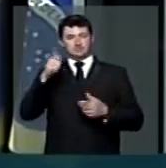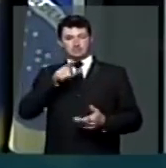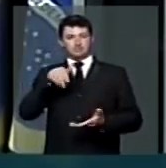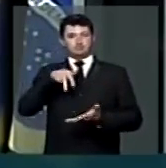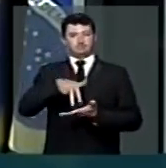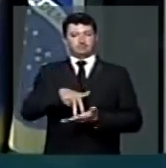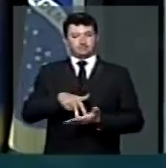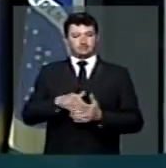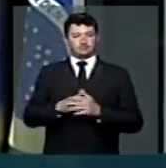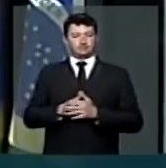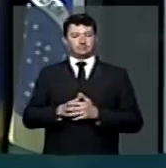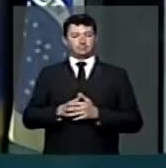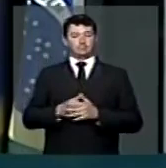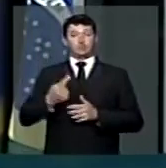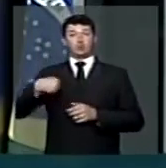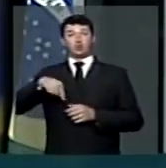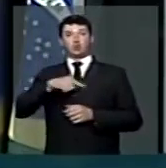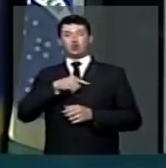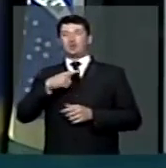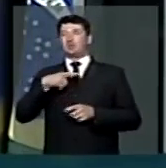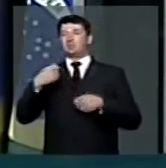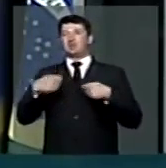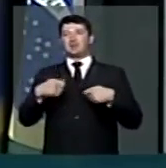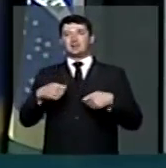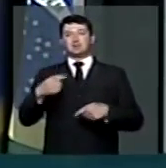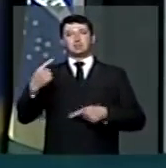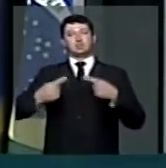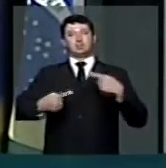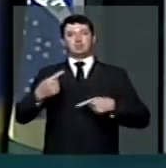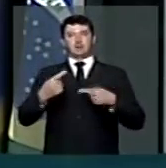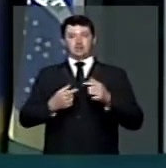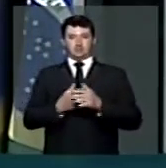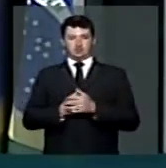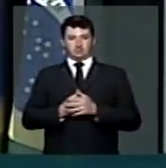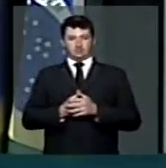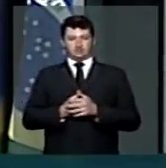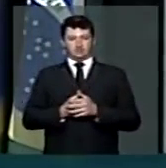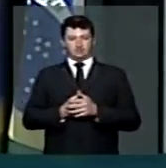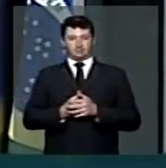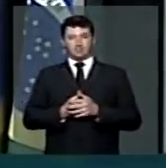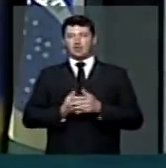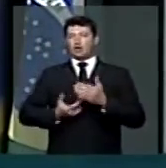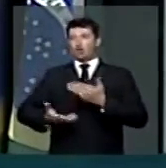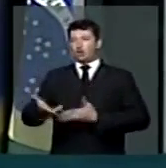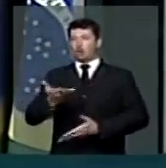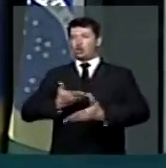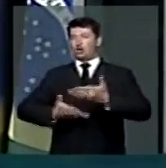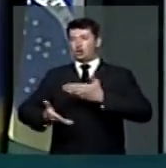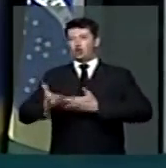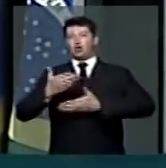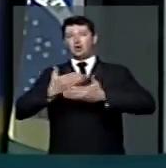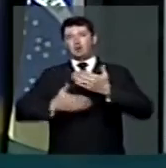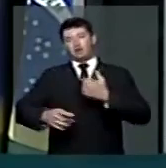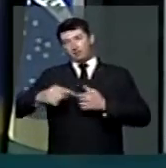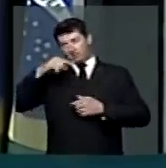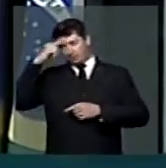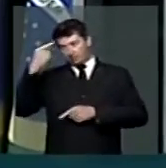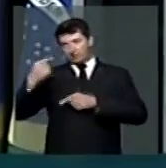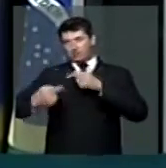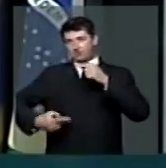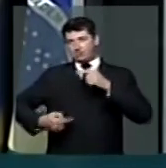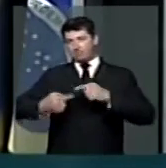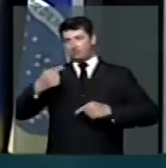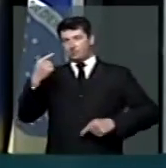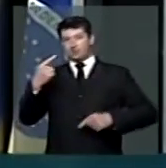tribuna, nós temos uma carência do debate, da troca de ideias e que isso se dê